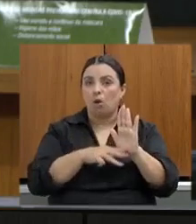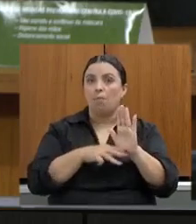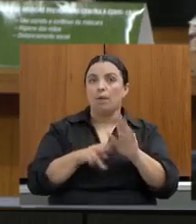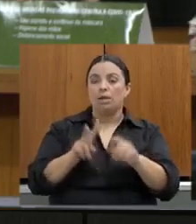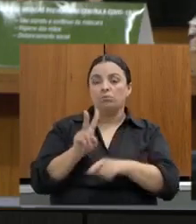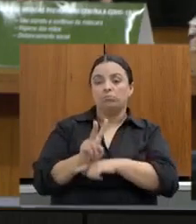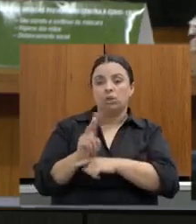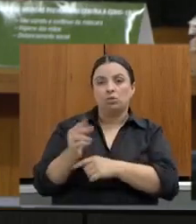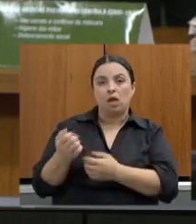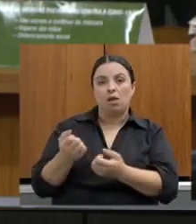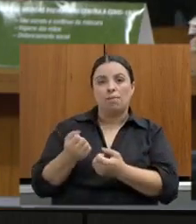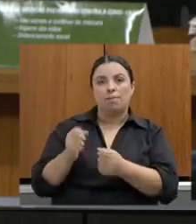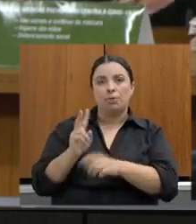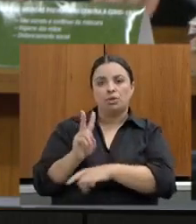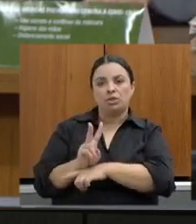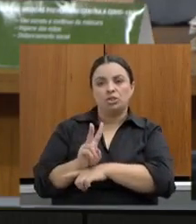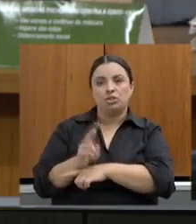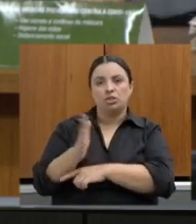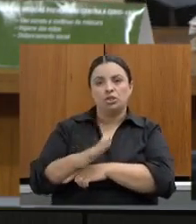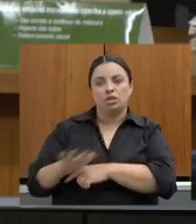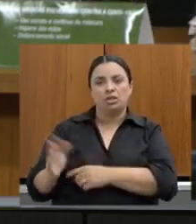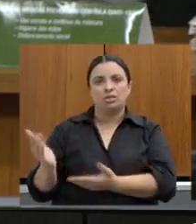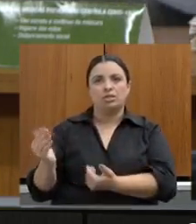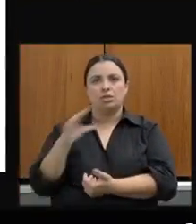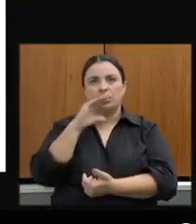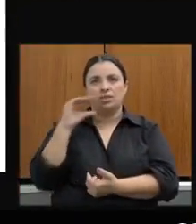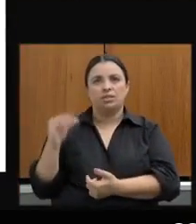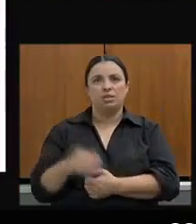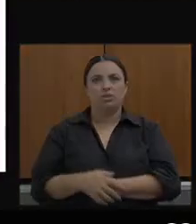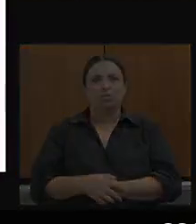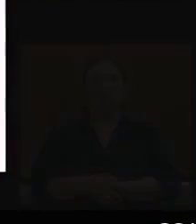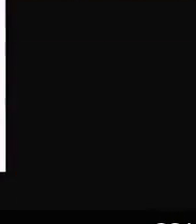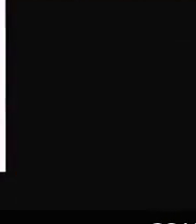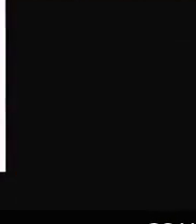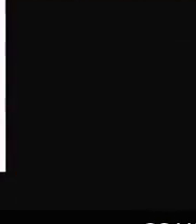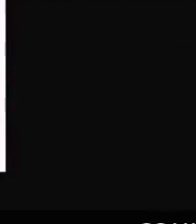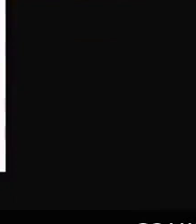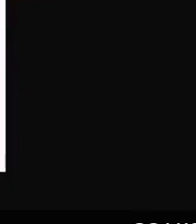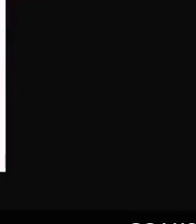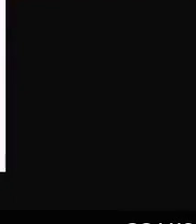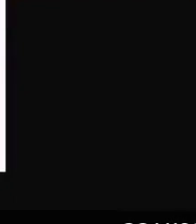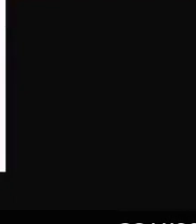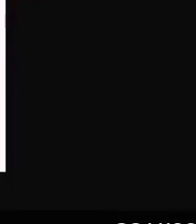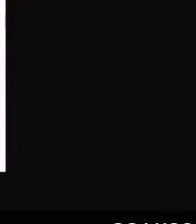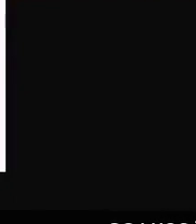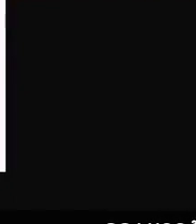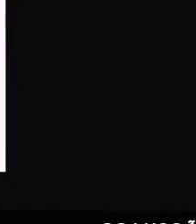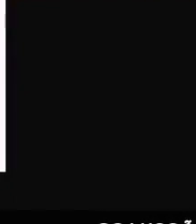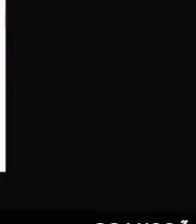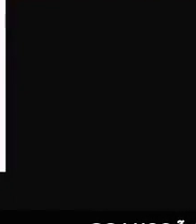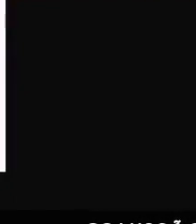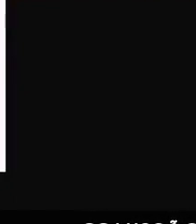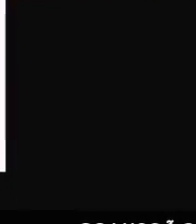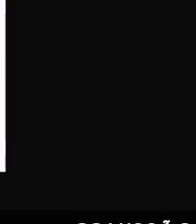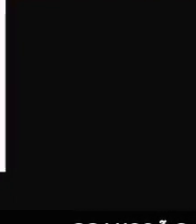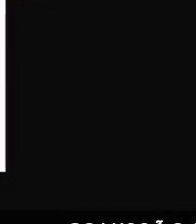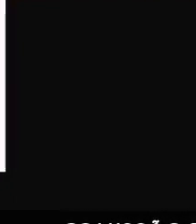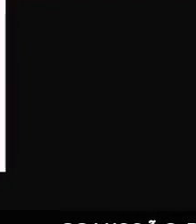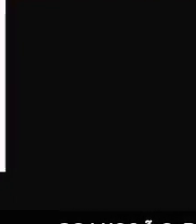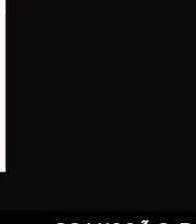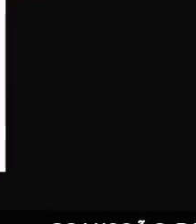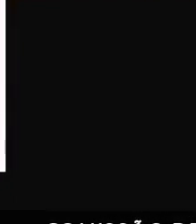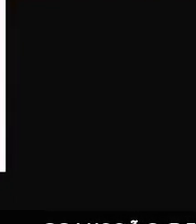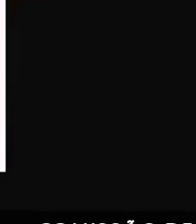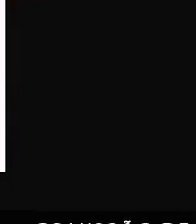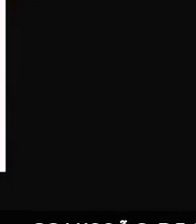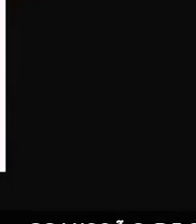adolescentes pode passar pode passar também inauguramos a casa A mineira